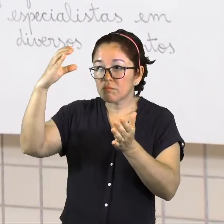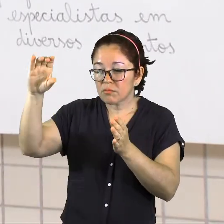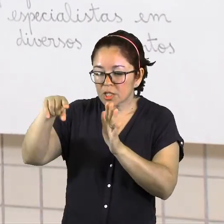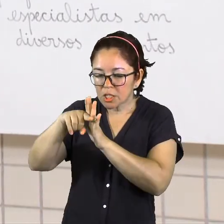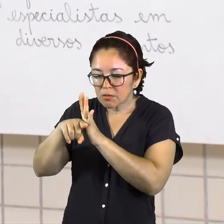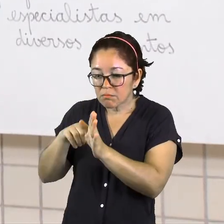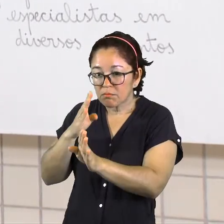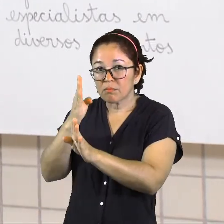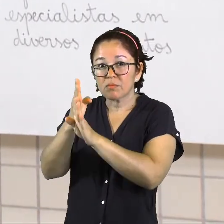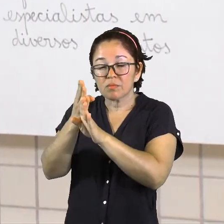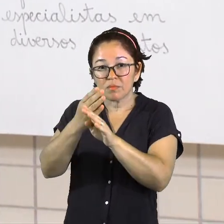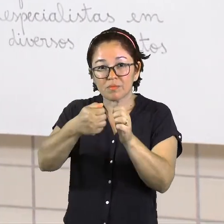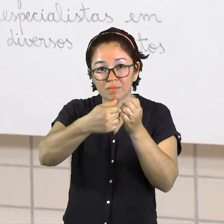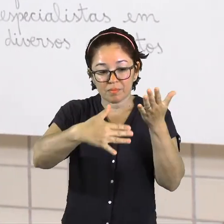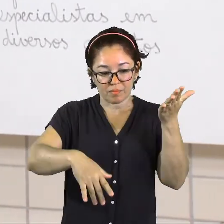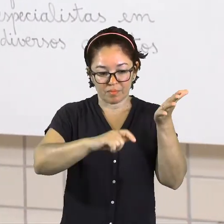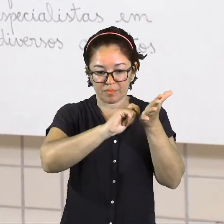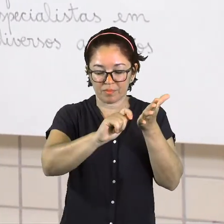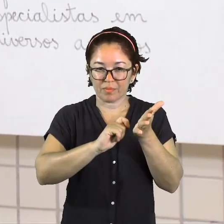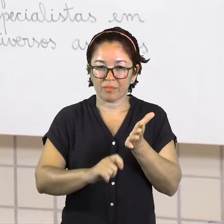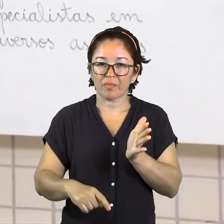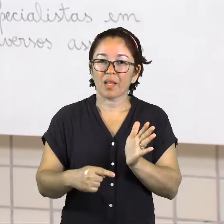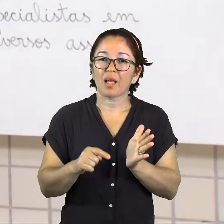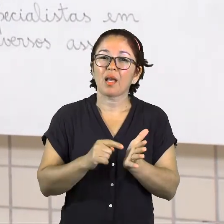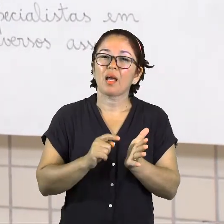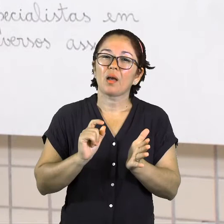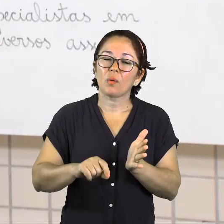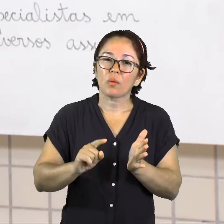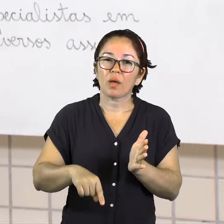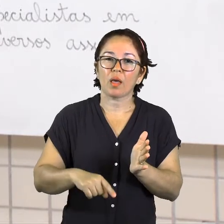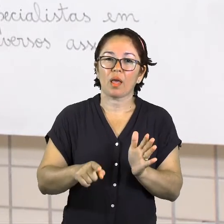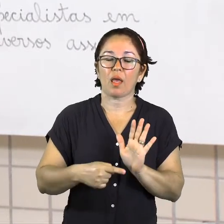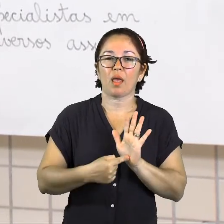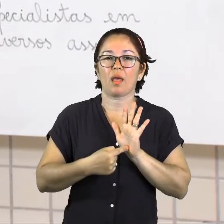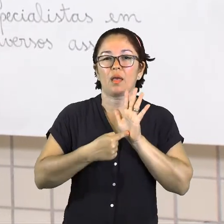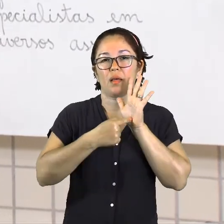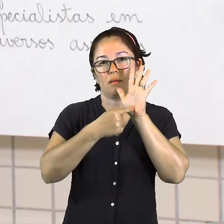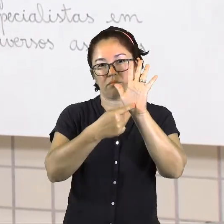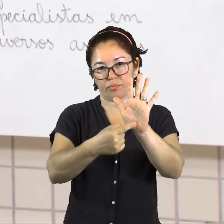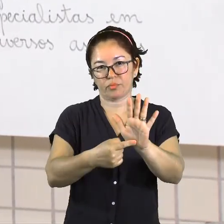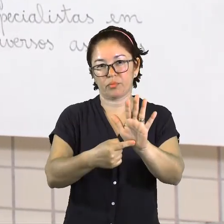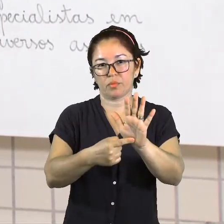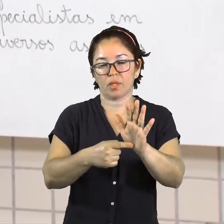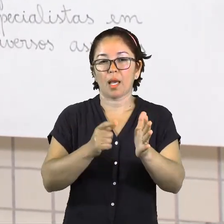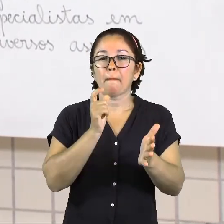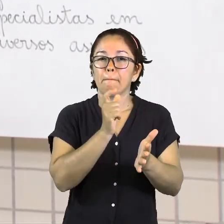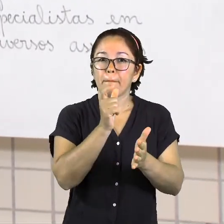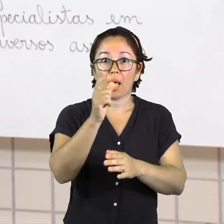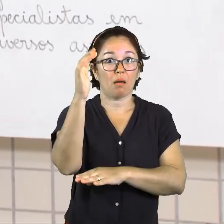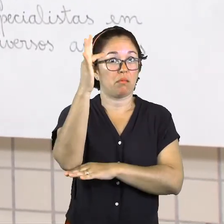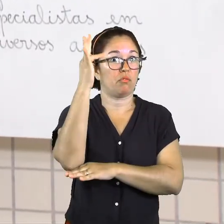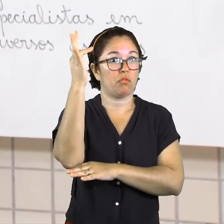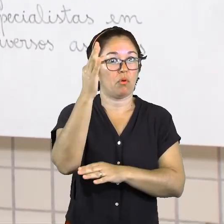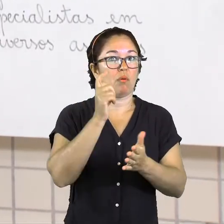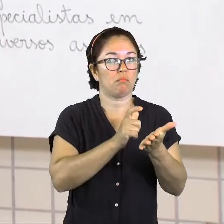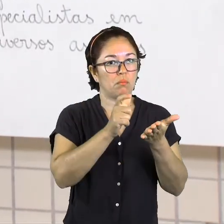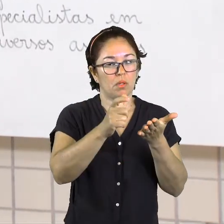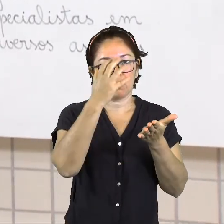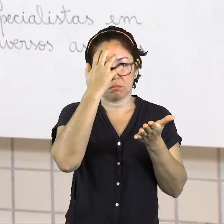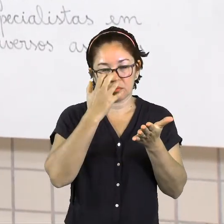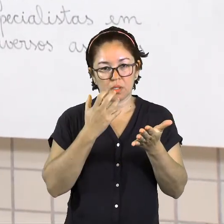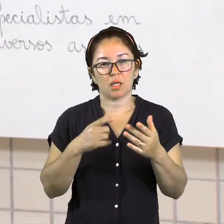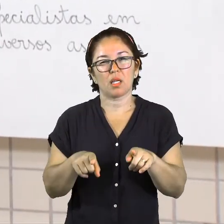o quê? Um texto expositivo que utiliza a linguagem formal e, por vezes, a